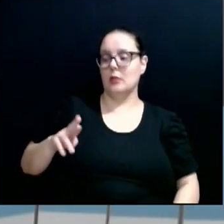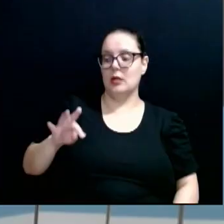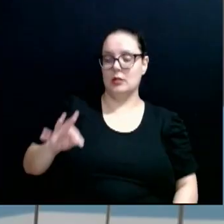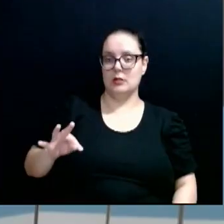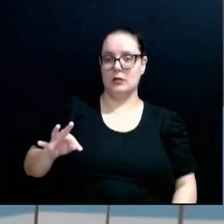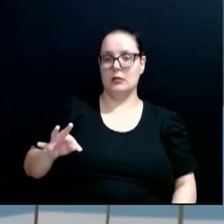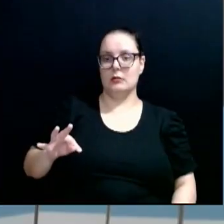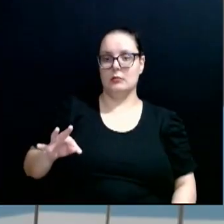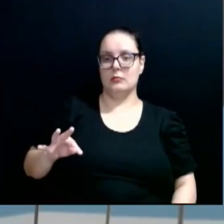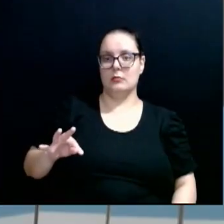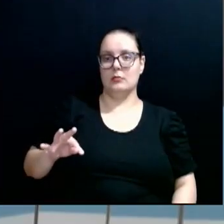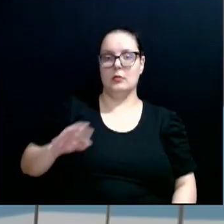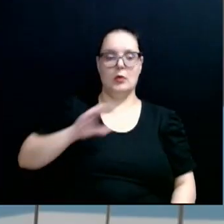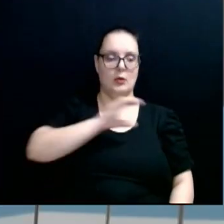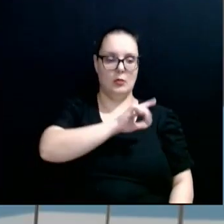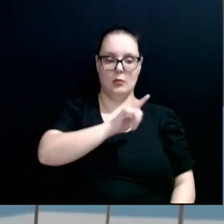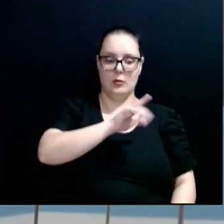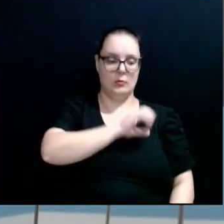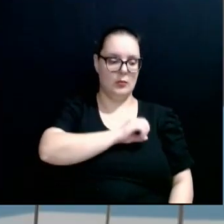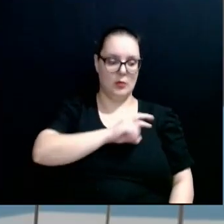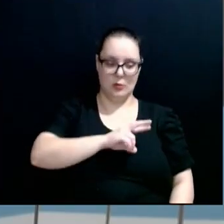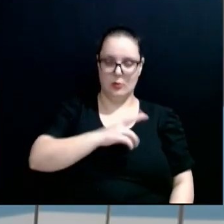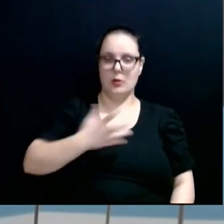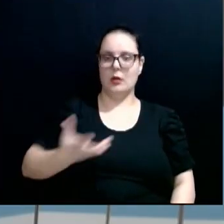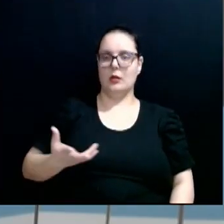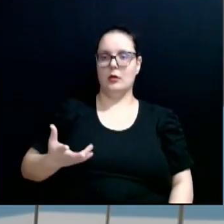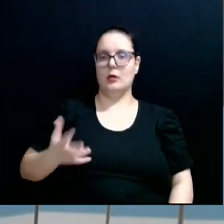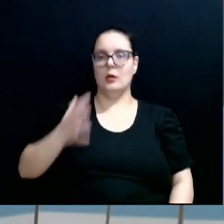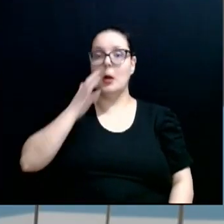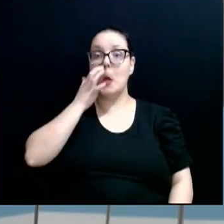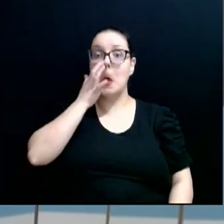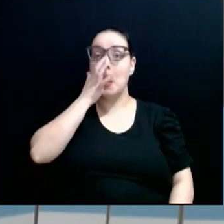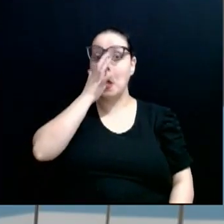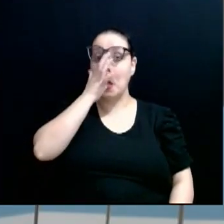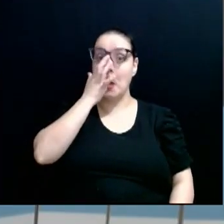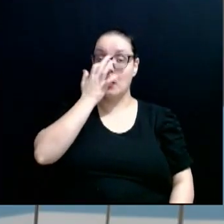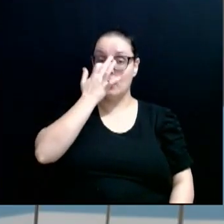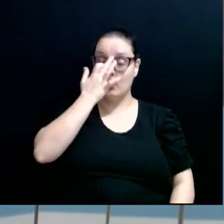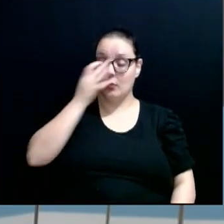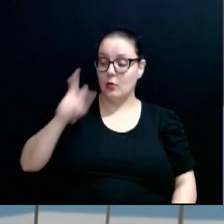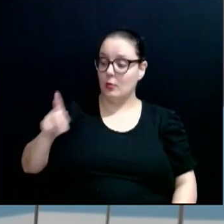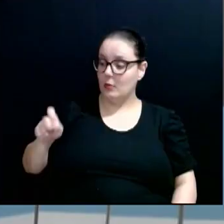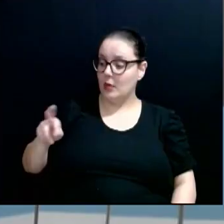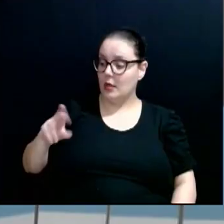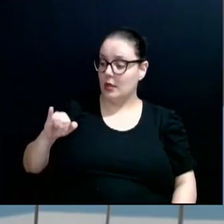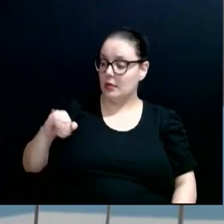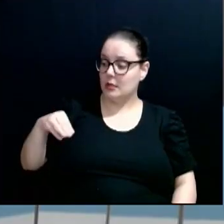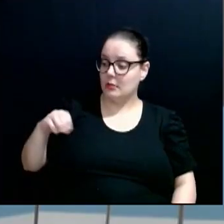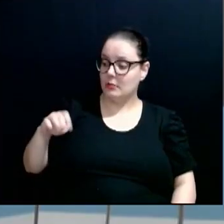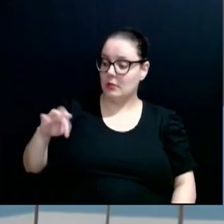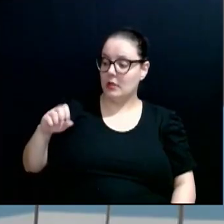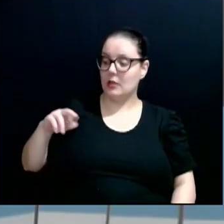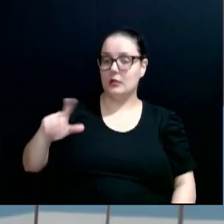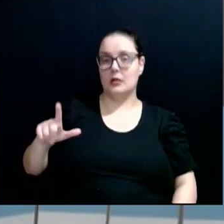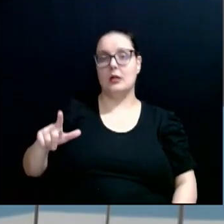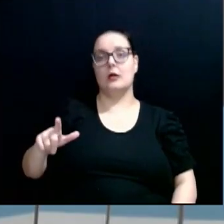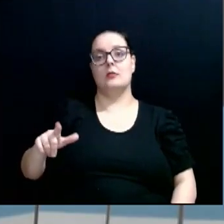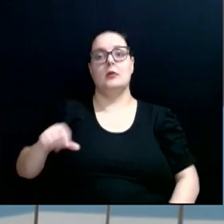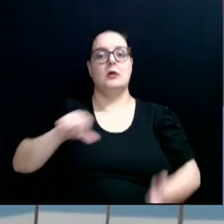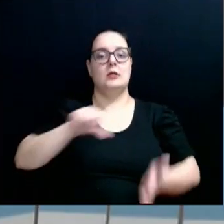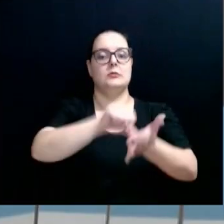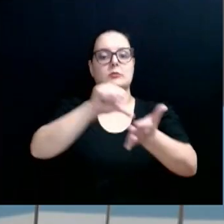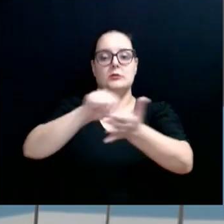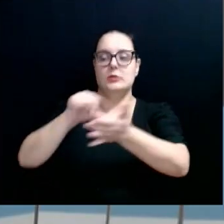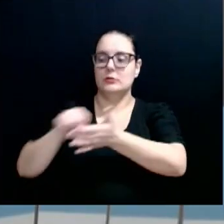Grande, quanto o Ouro Verde, quanto o perimetral, né? E estamos operando as estações, os terminais. O que a gente